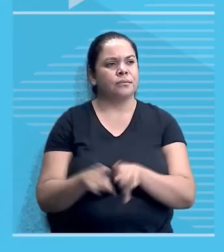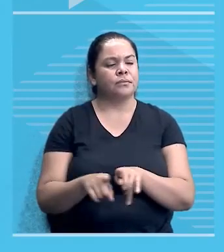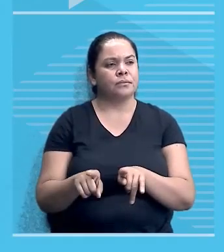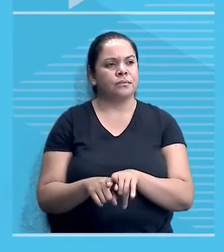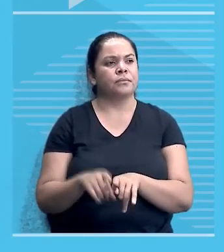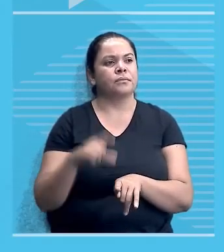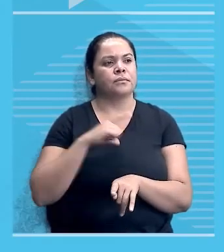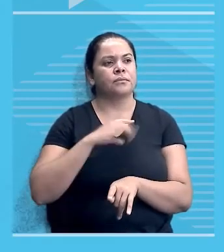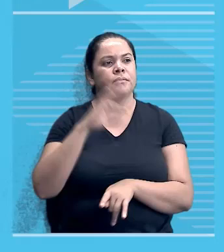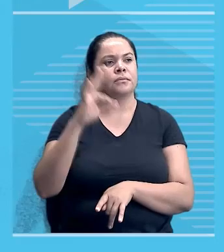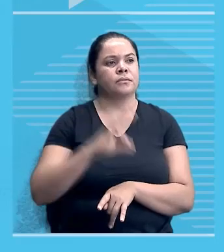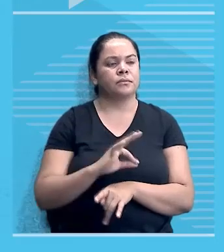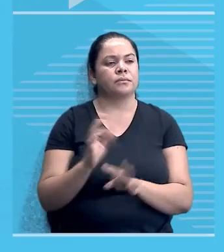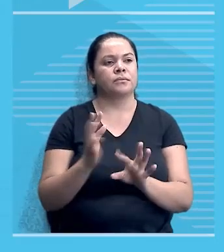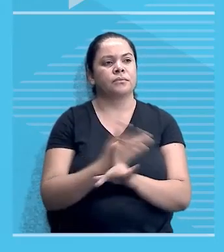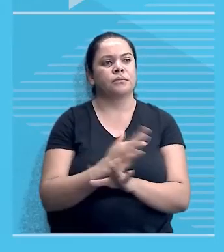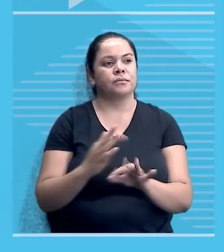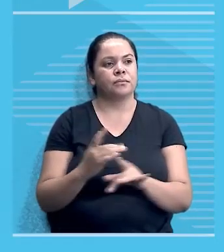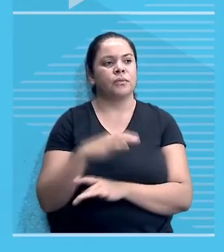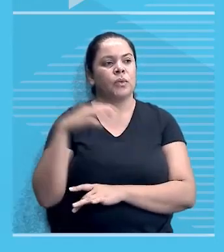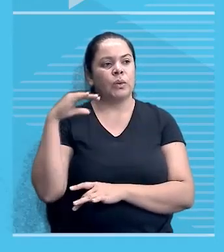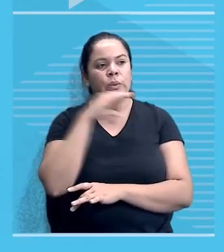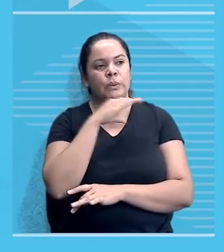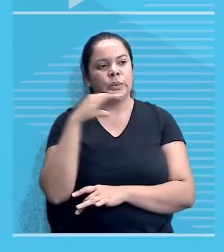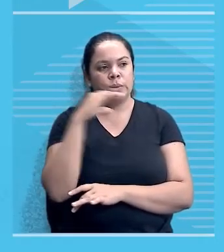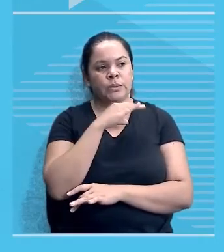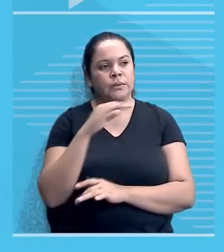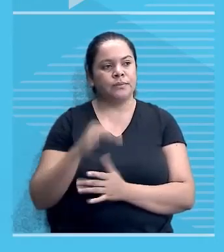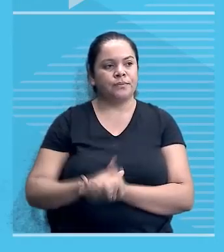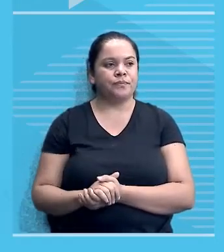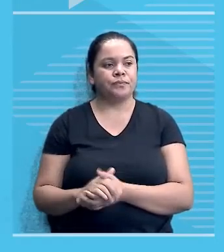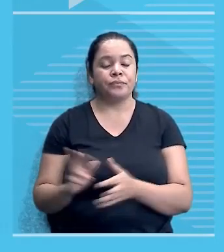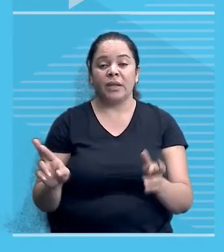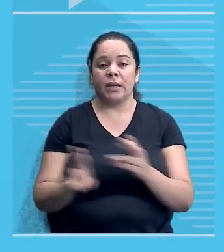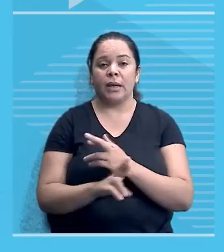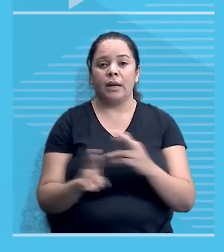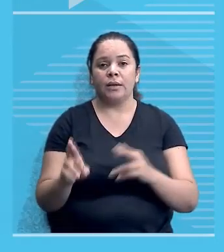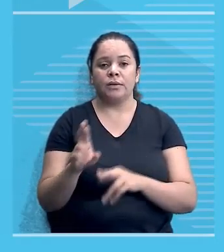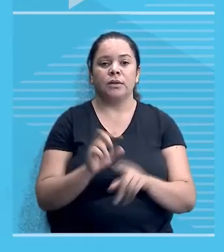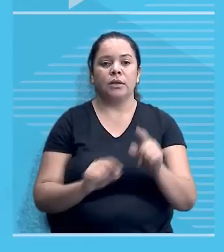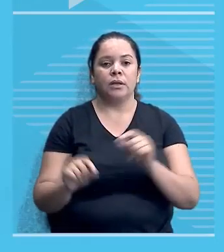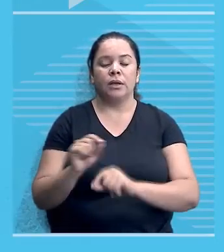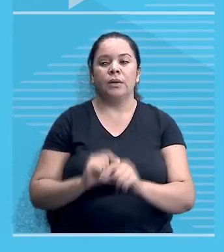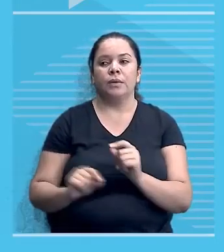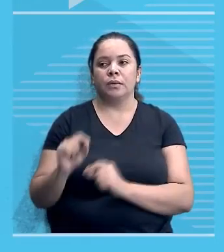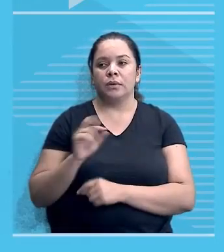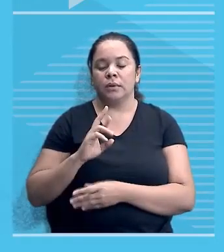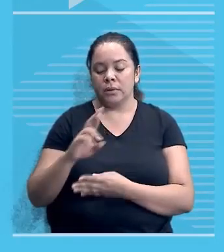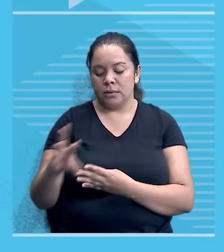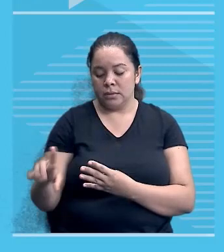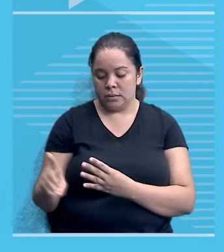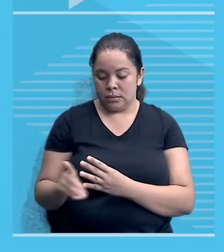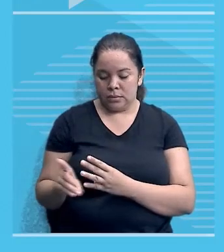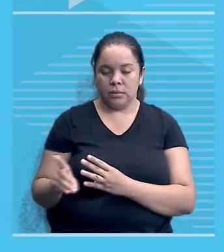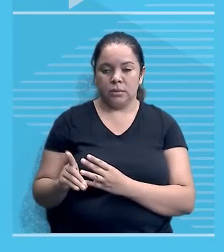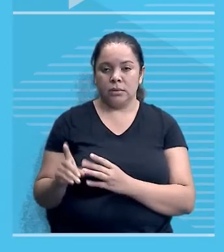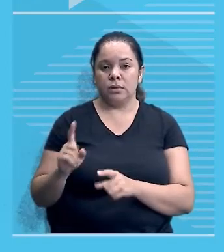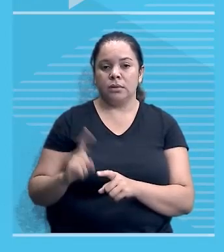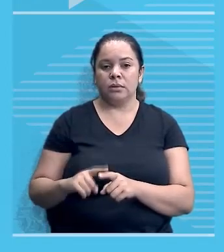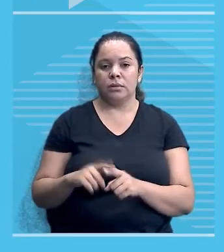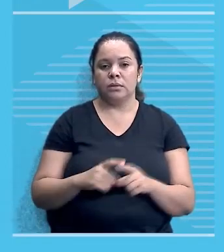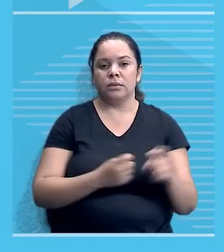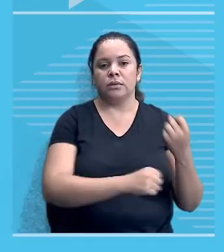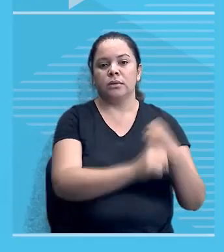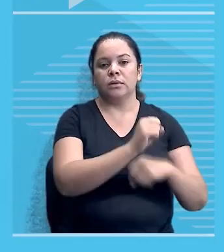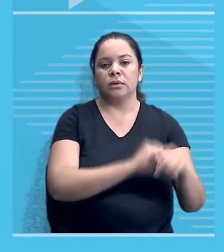e esse fato está relacionado exatamente ao crescimento industrial já que a indústria né ela foi ela